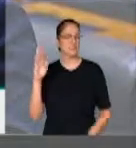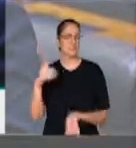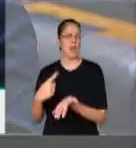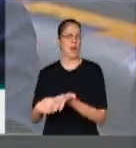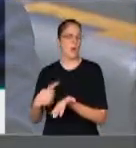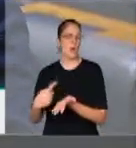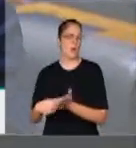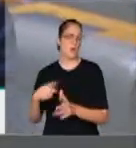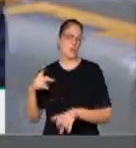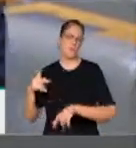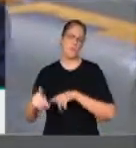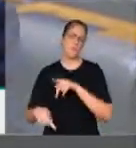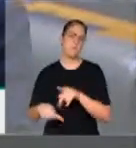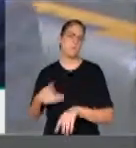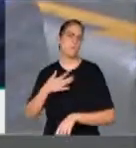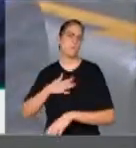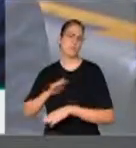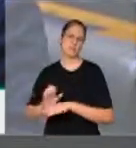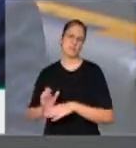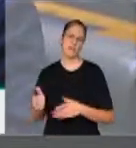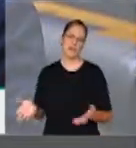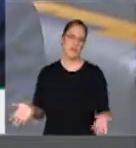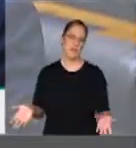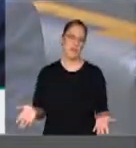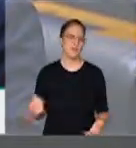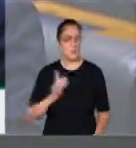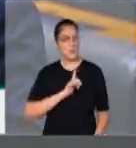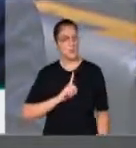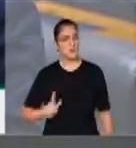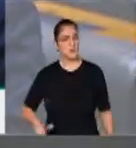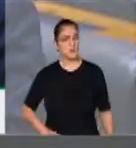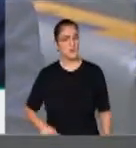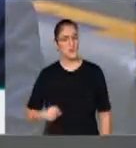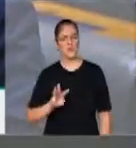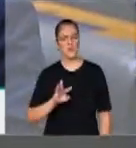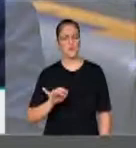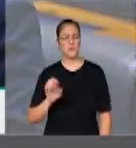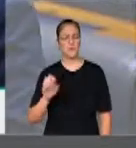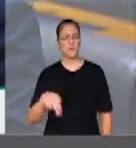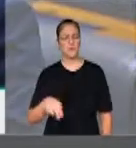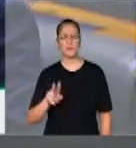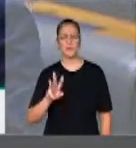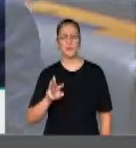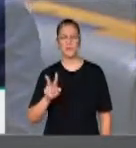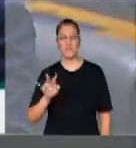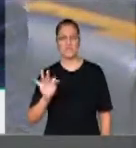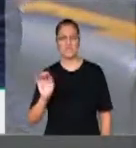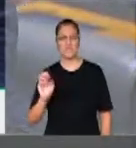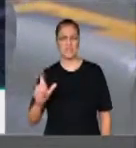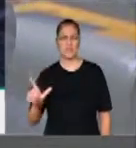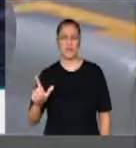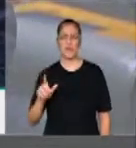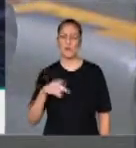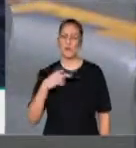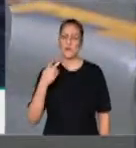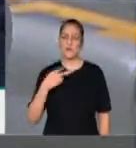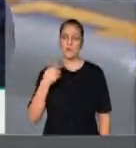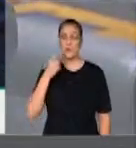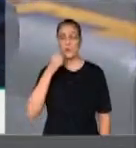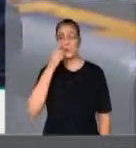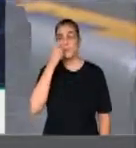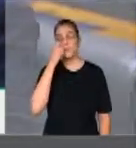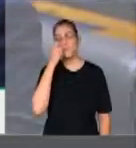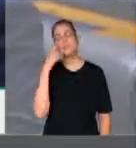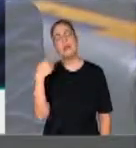estado. O governador Wilson Witzel declarou, devido a esse desastre ali